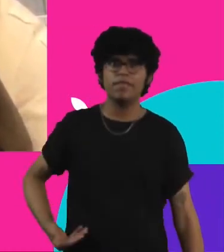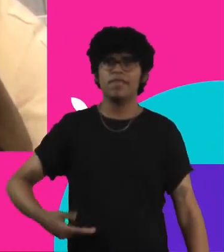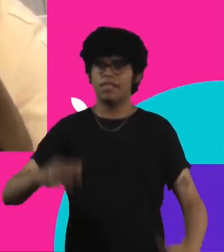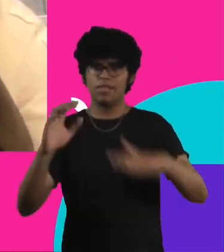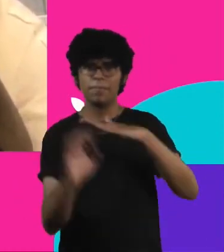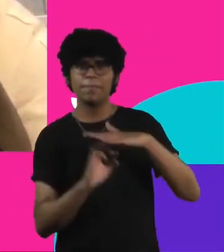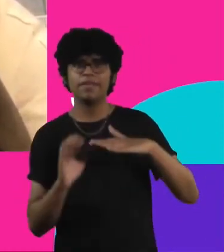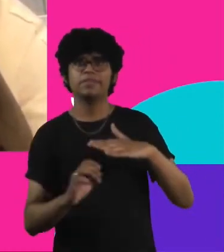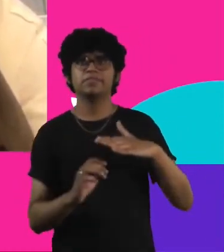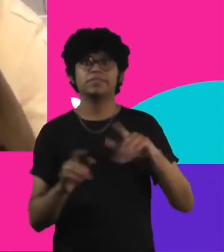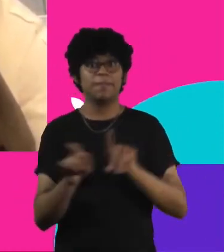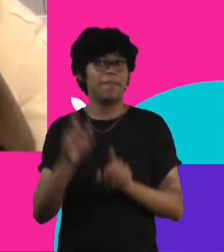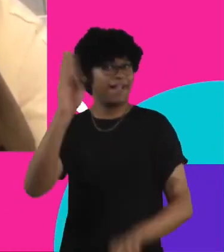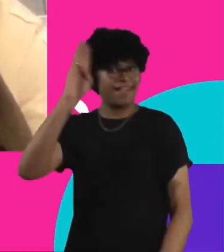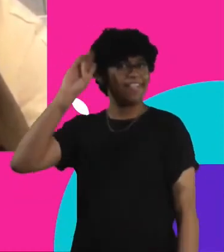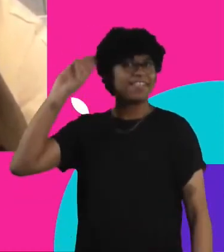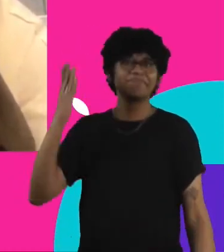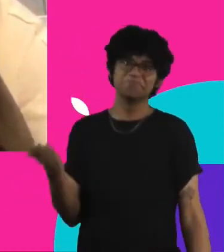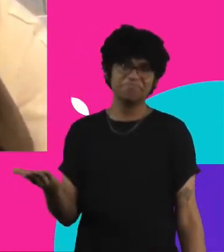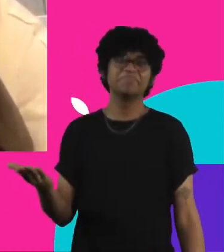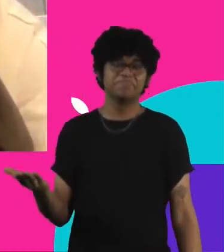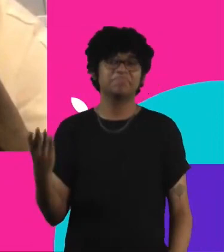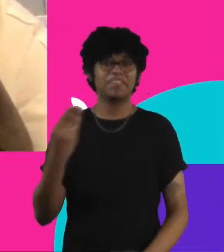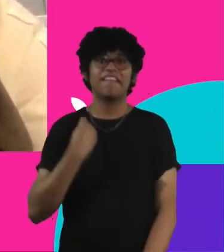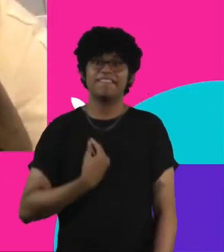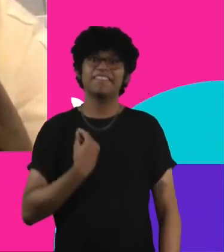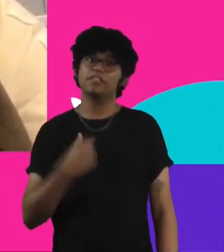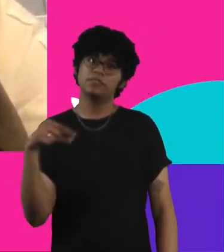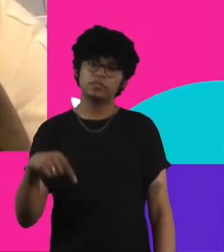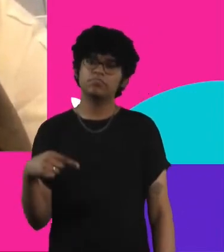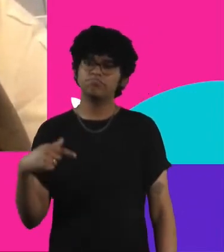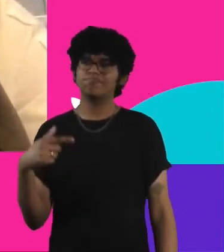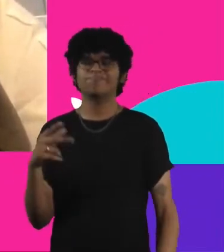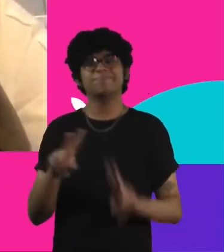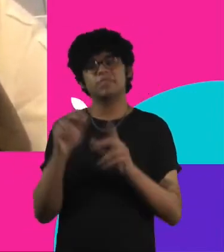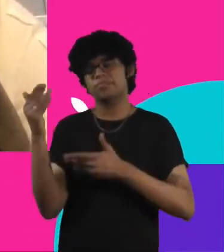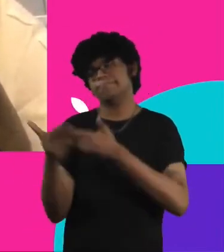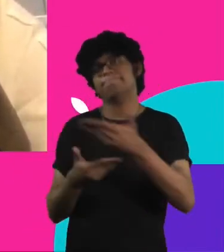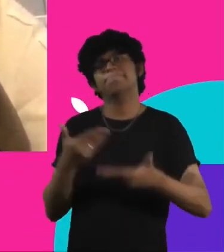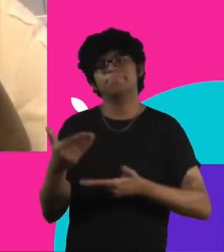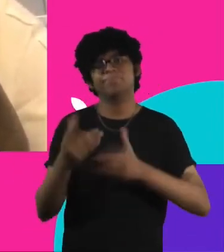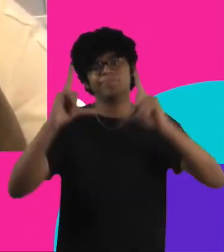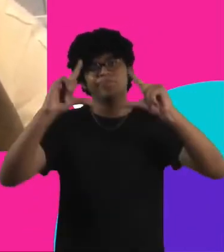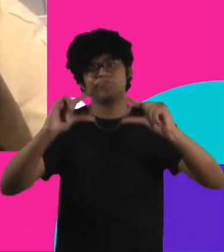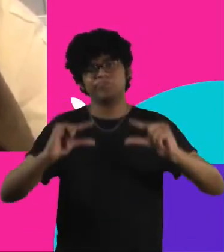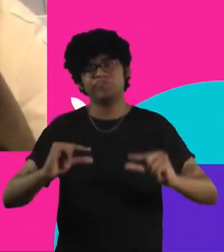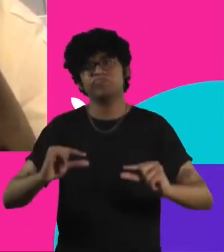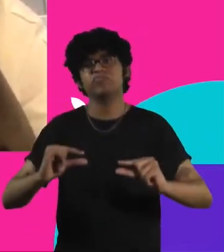empresas e academia, eu acho que para tentar trabalhar isso e diminuir essa